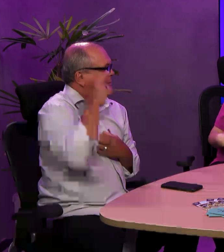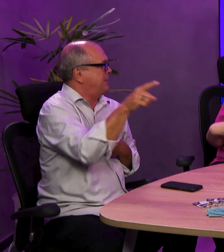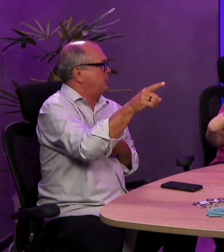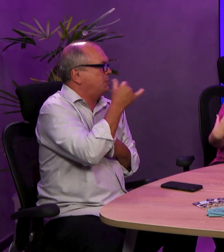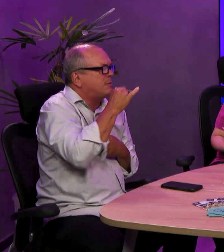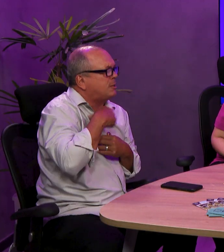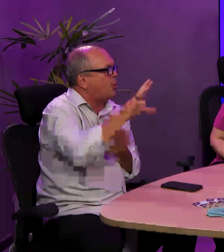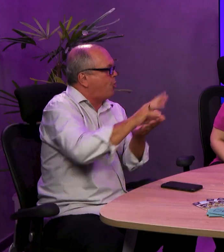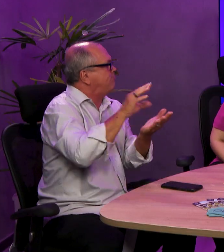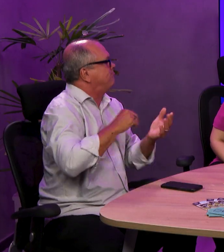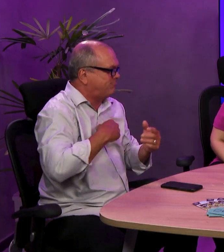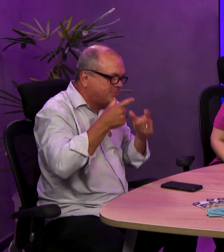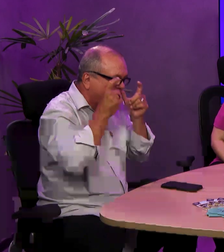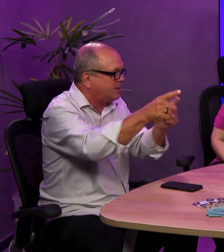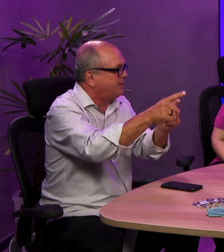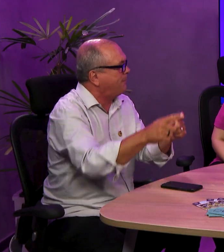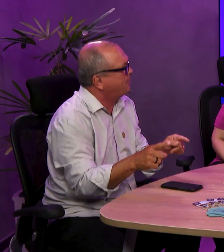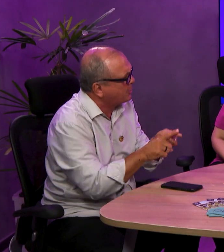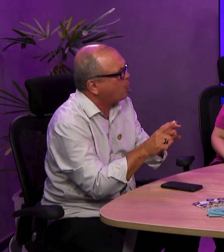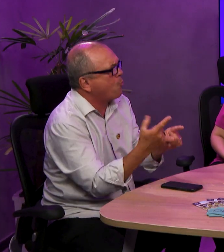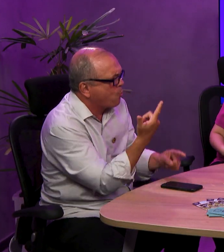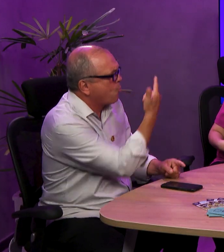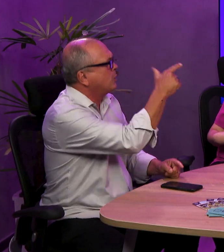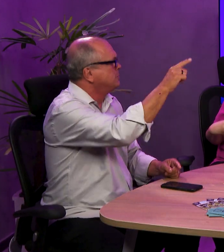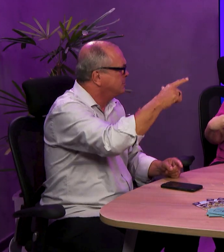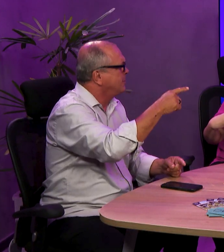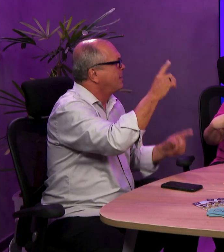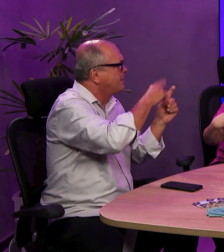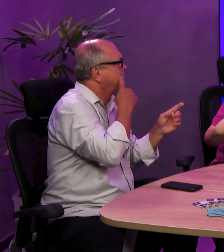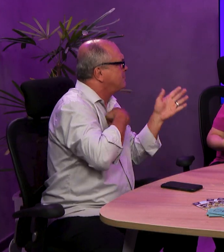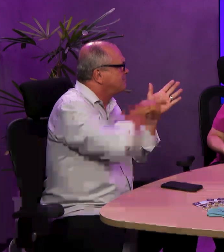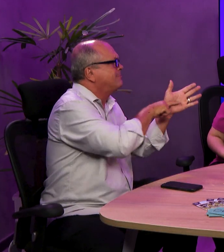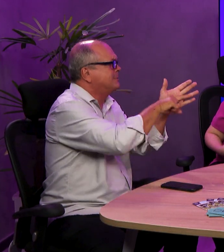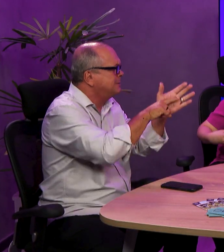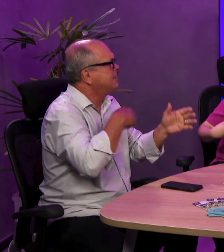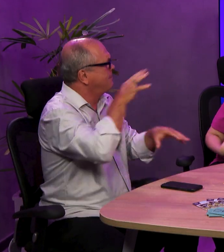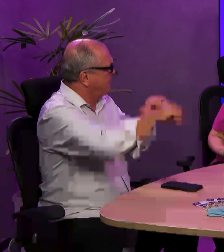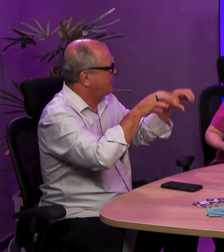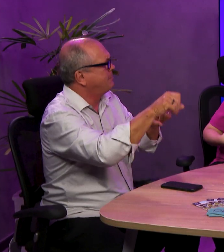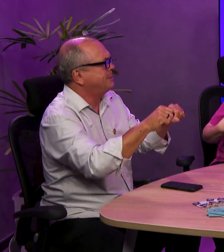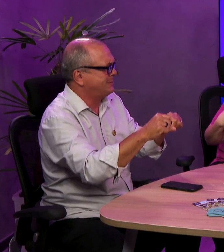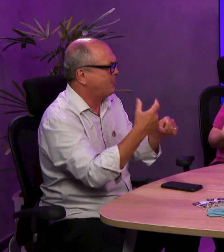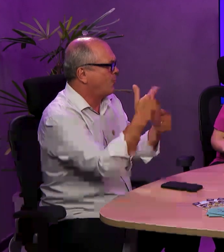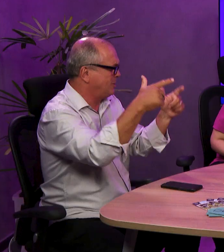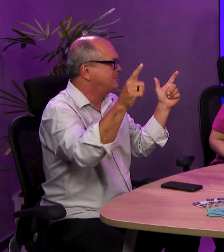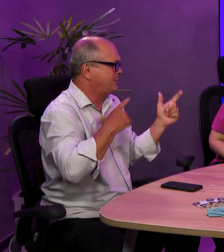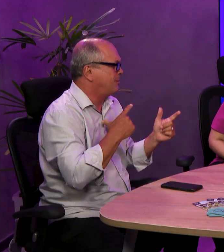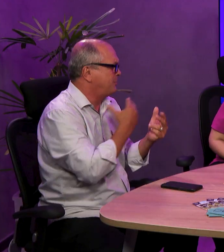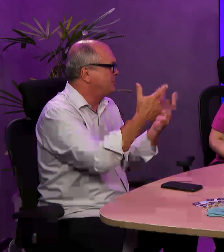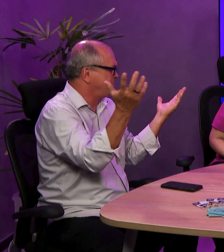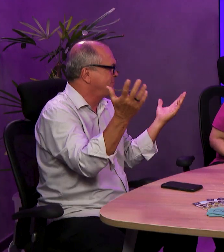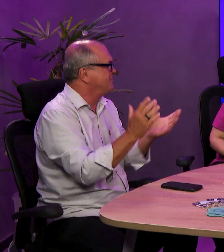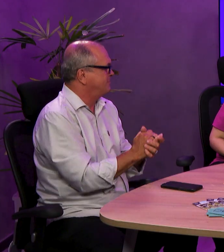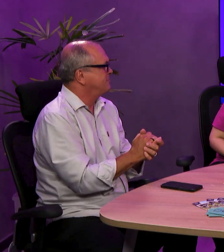luta tanto pelos direitos das pessoas com deficiência, né, me colocou no braço assim, para a gente lutar